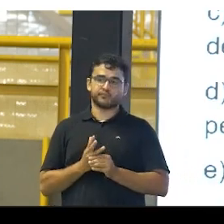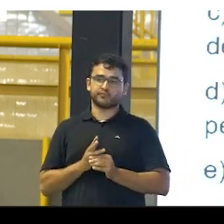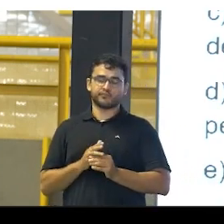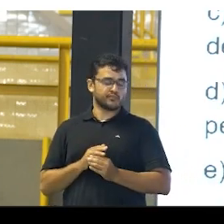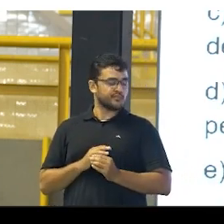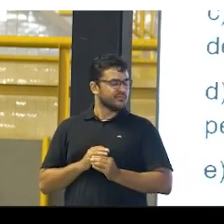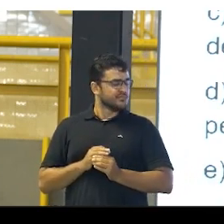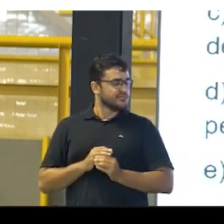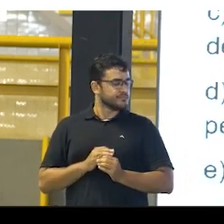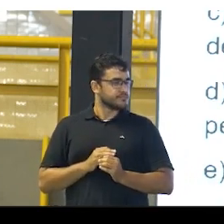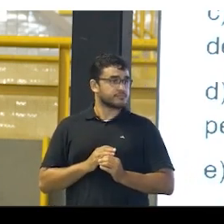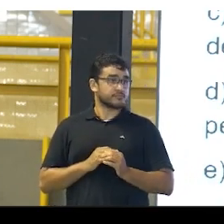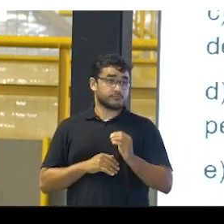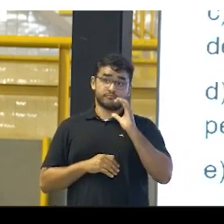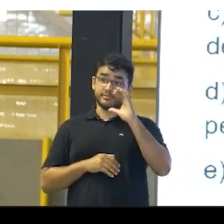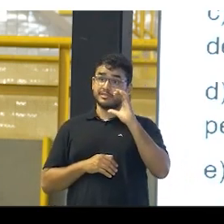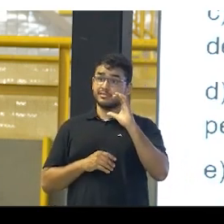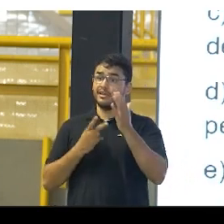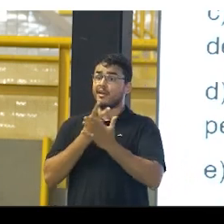em detrimento do transporte coletivo.